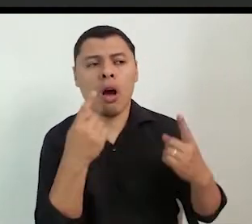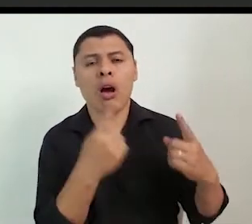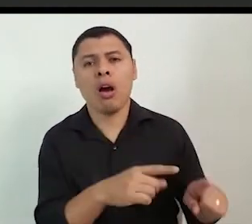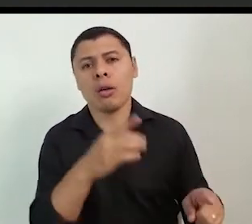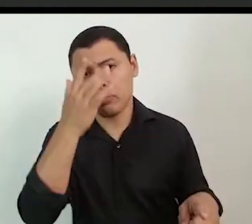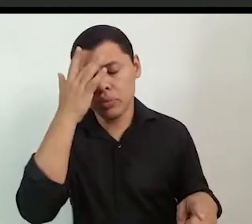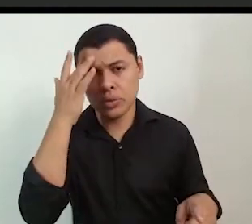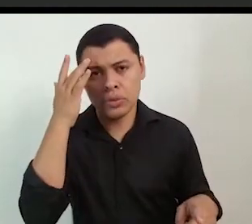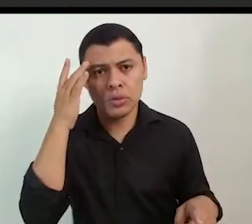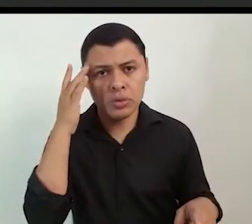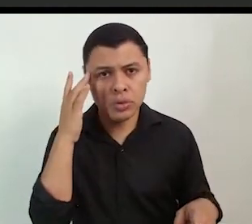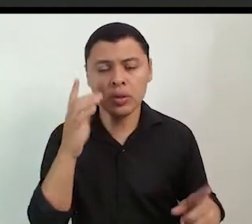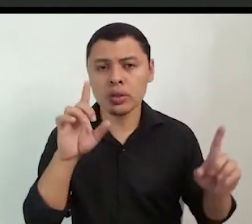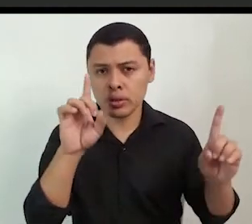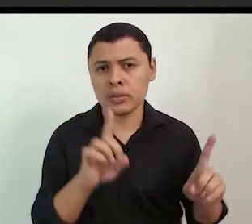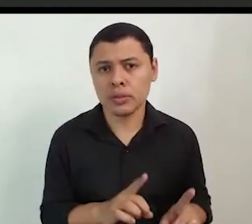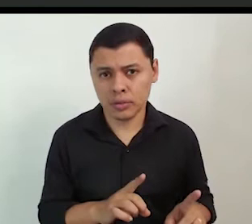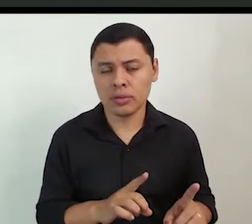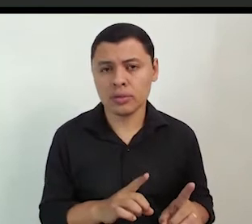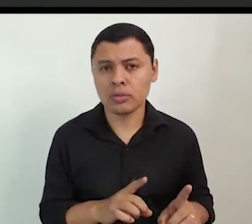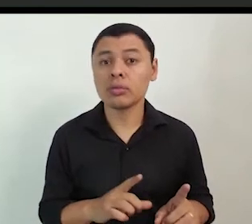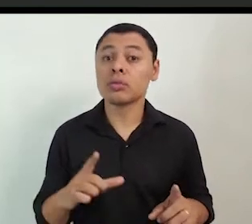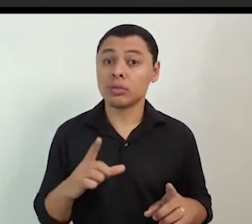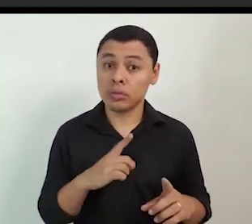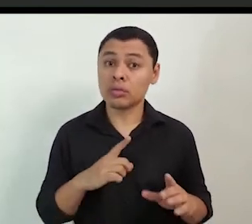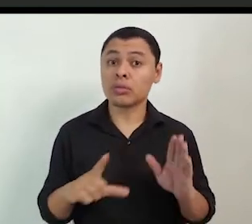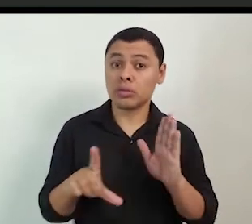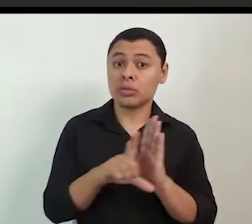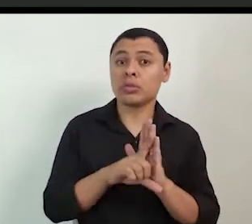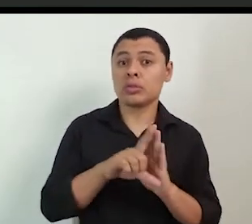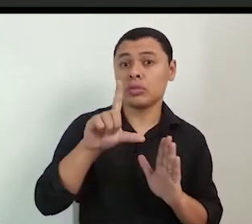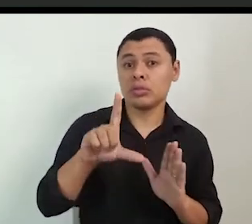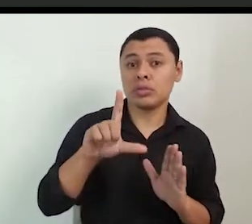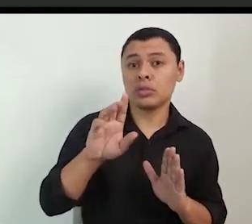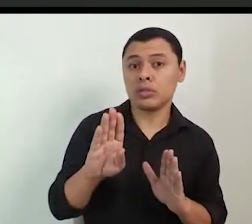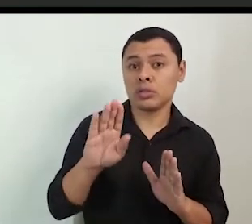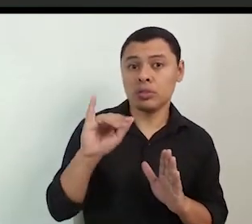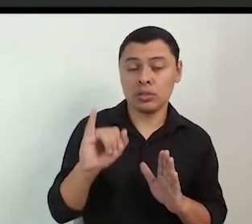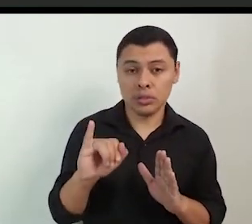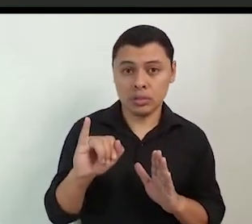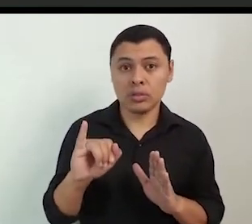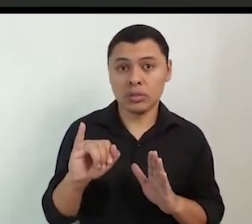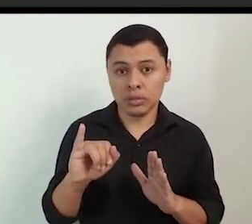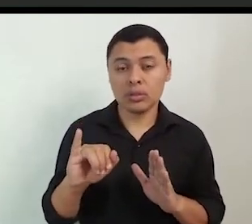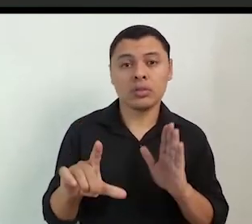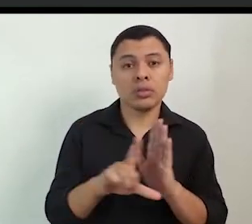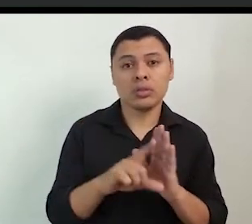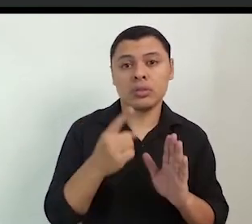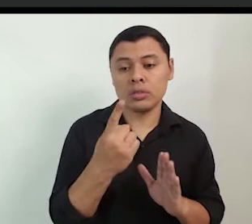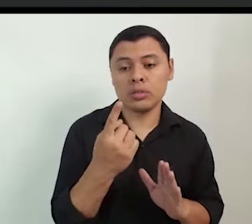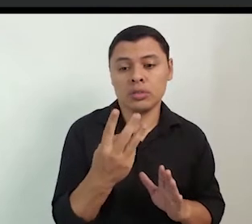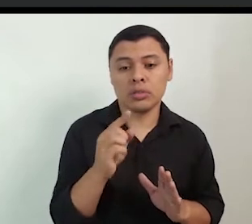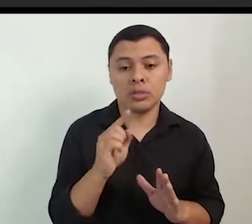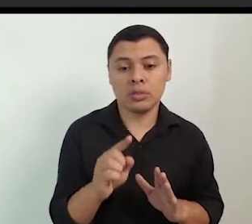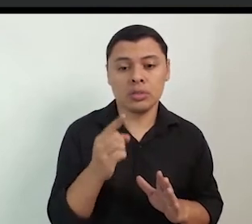que ele é previsto, né? Ele é previsto na Lei 13.146